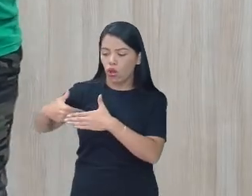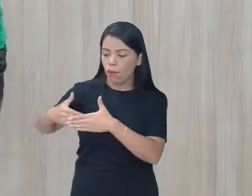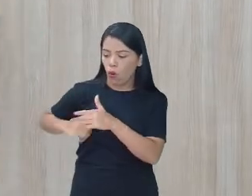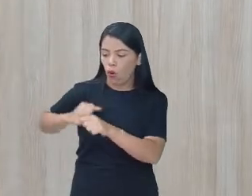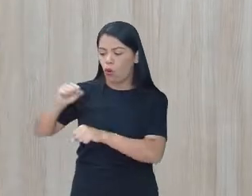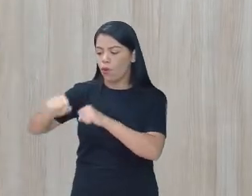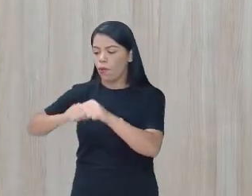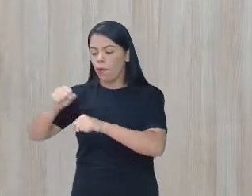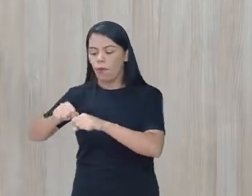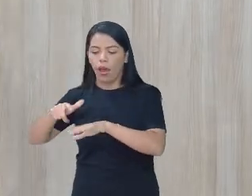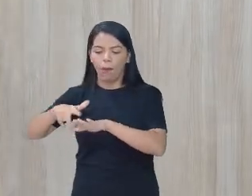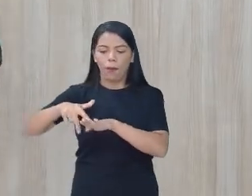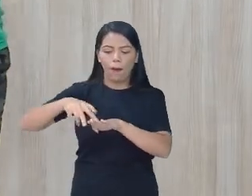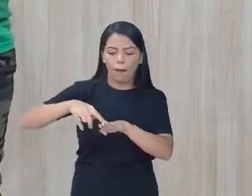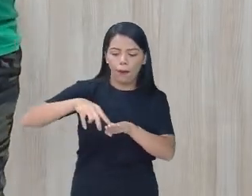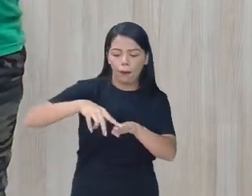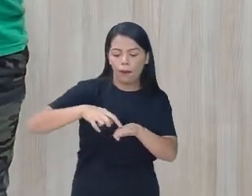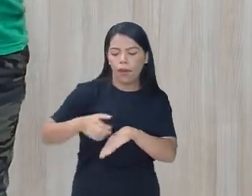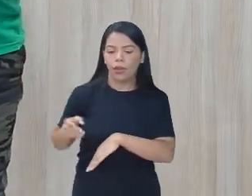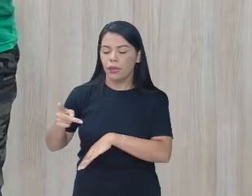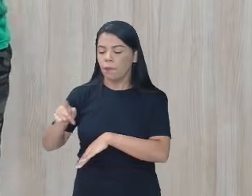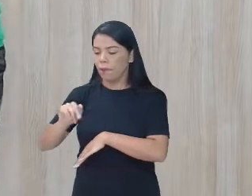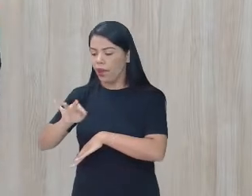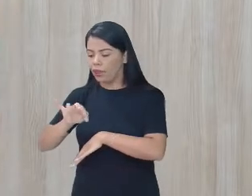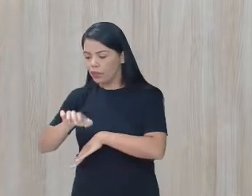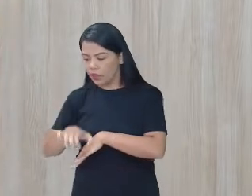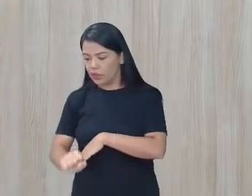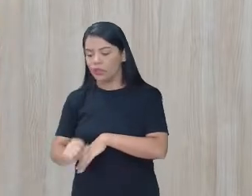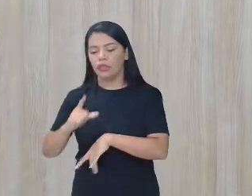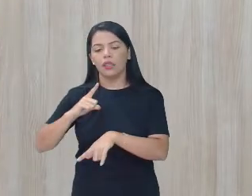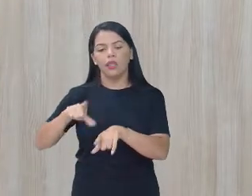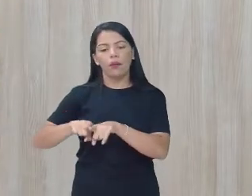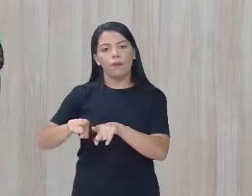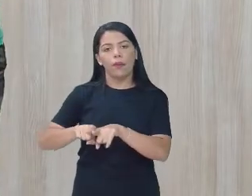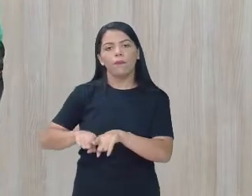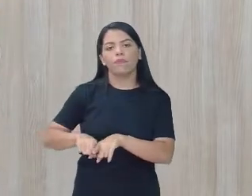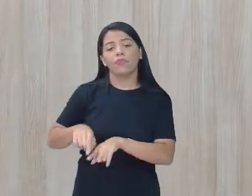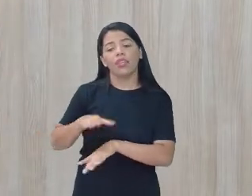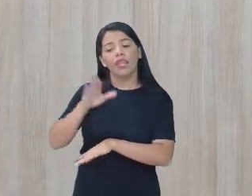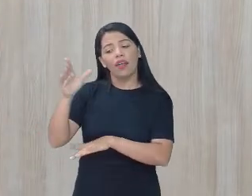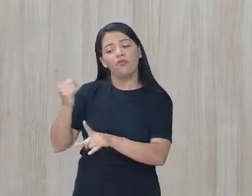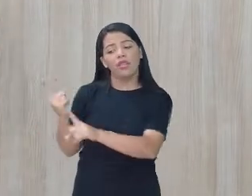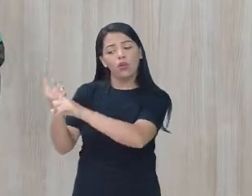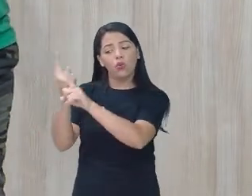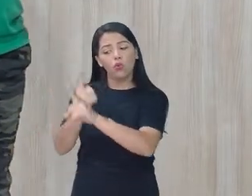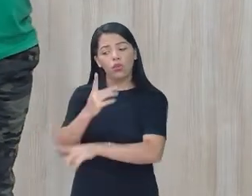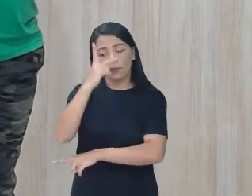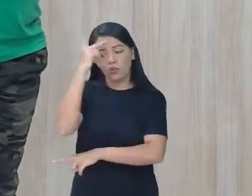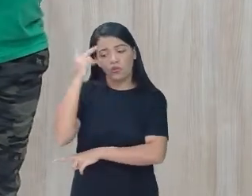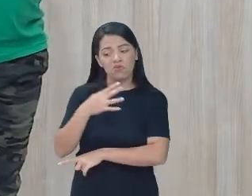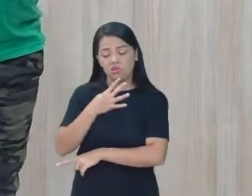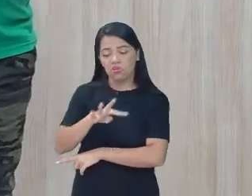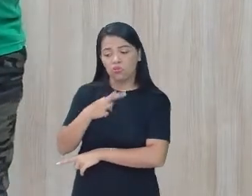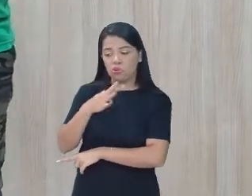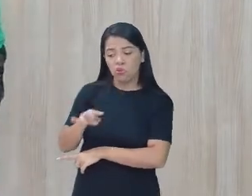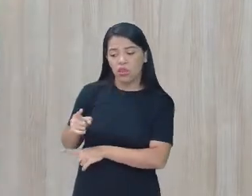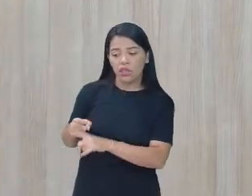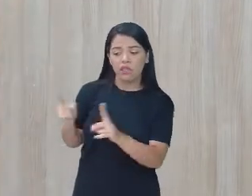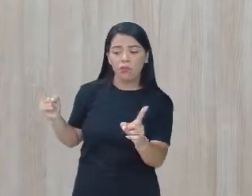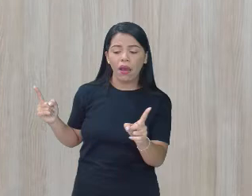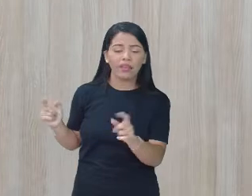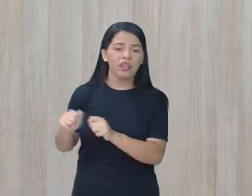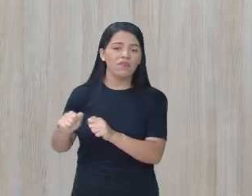andar de patins, como foi mencionado aqui, e lá você encontra com pessoas que você não conhece, mas de repente estão fazendo a